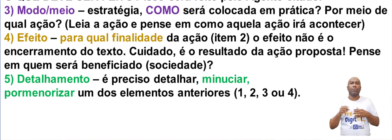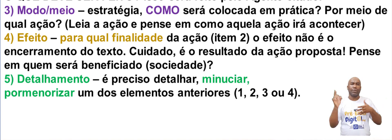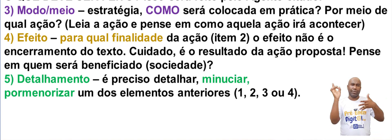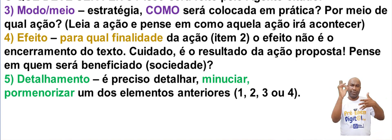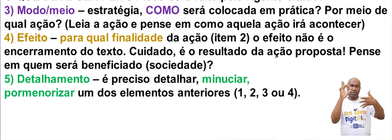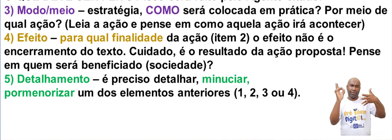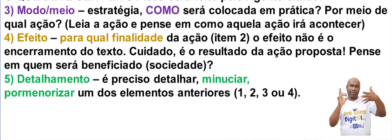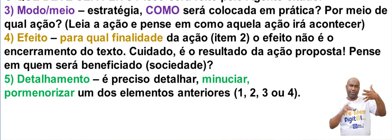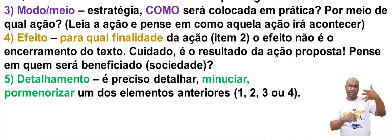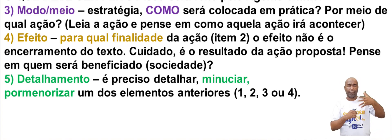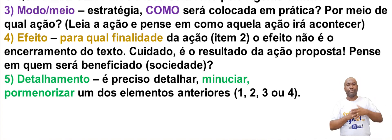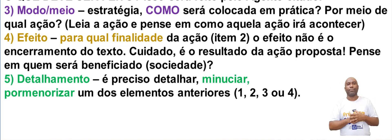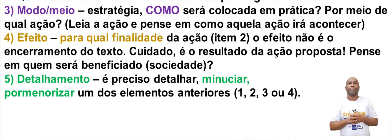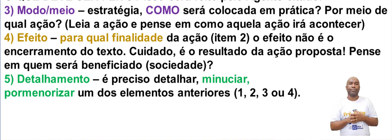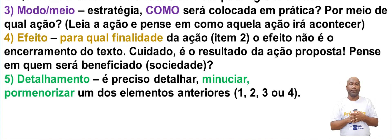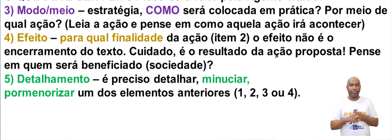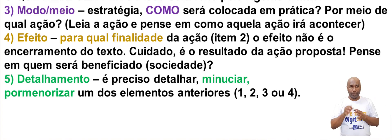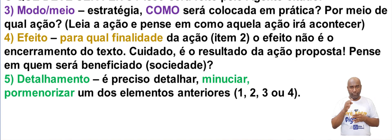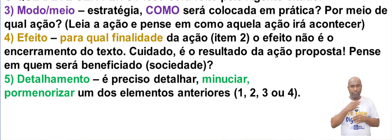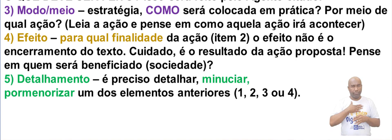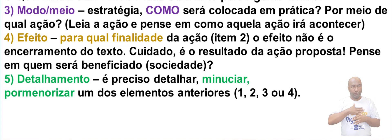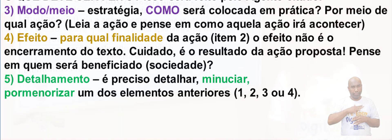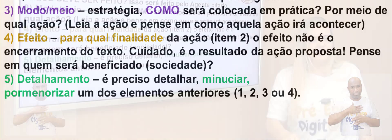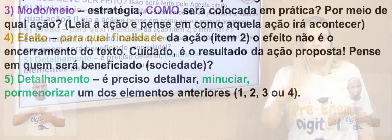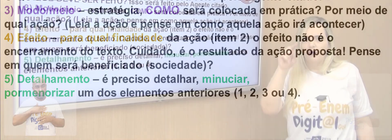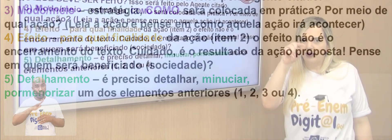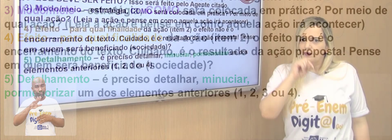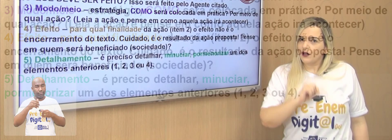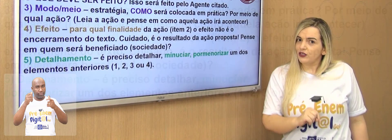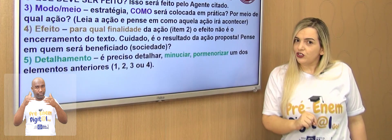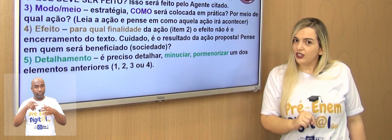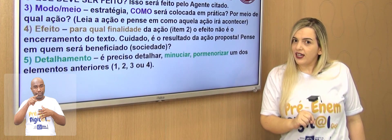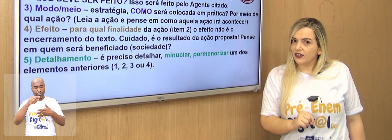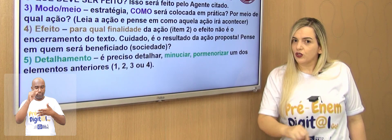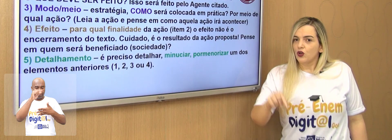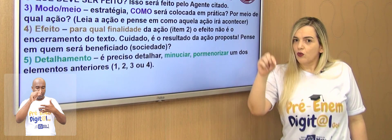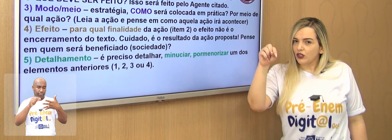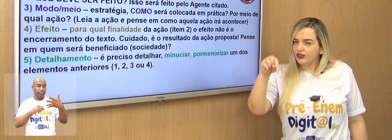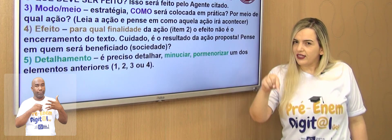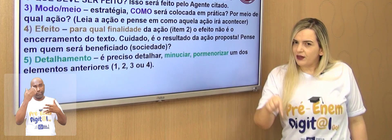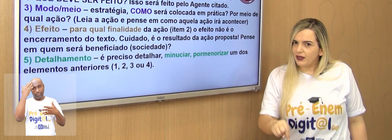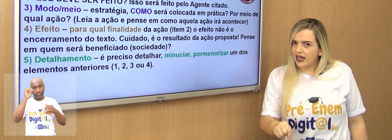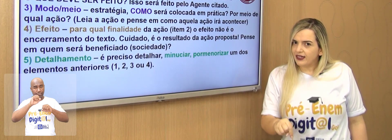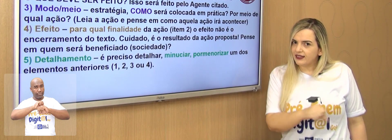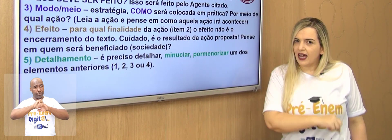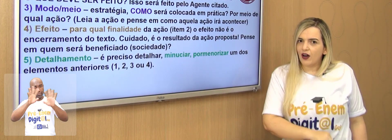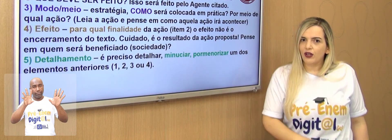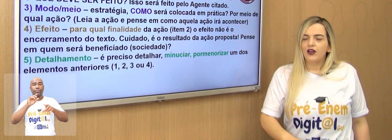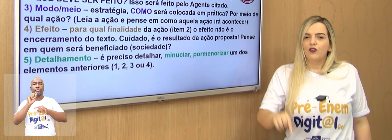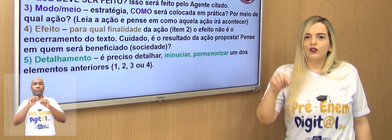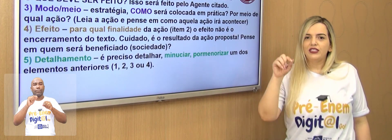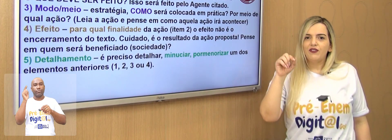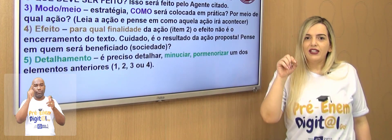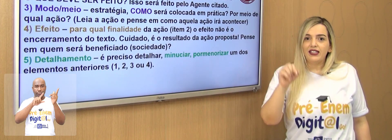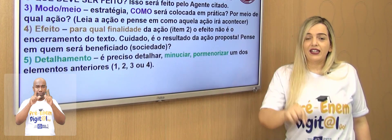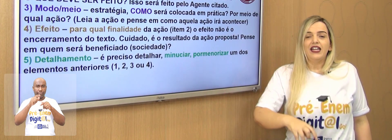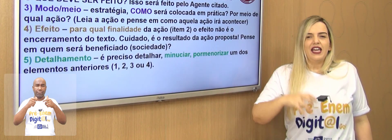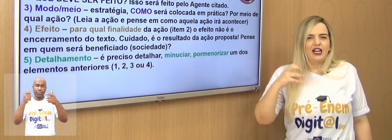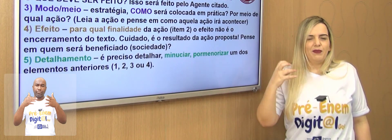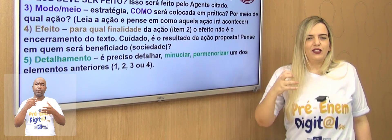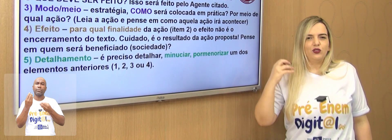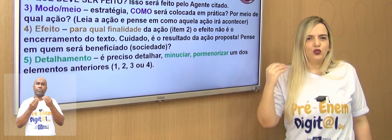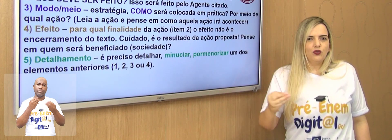Vamos resolver um por um agora, sem pressa. Mas uma coisa eu te garanto, quando você terminar essa aula, você vai